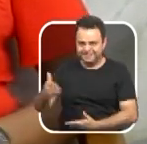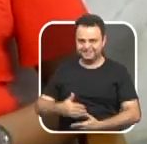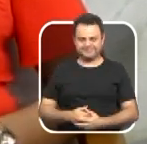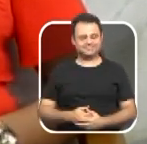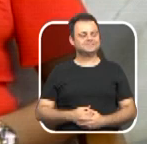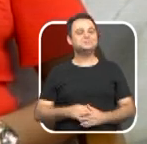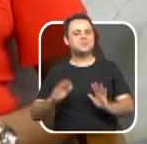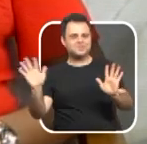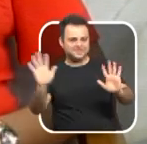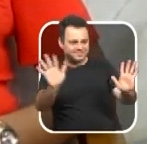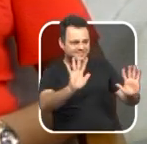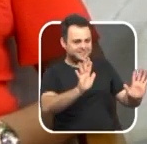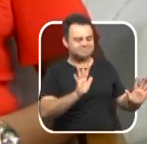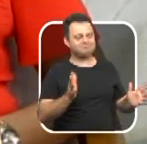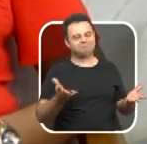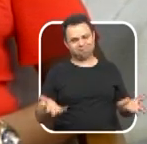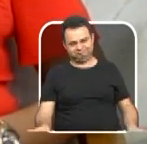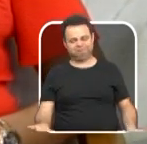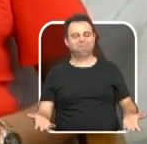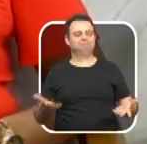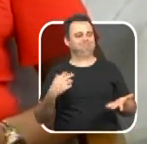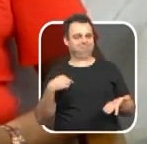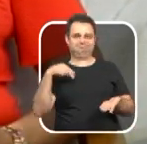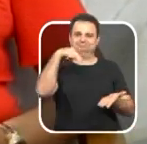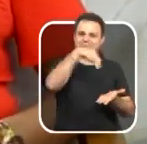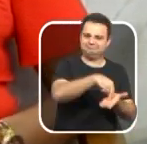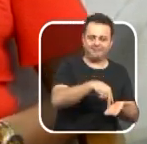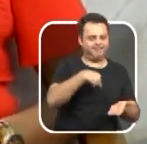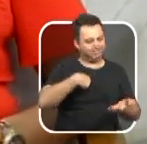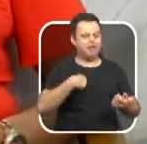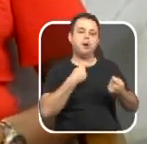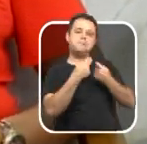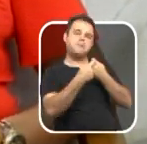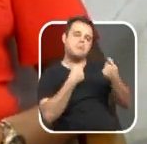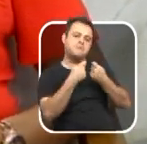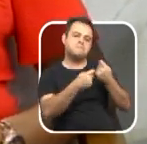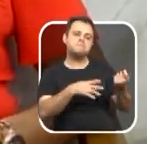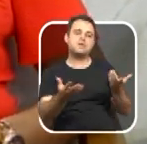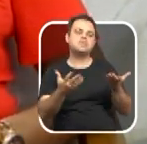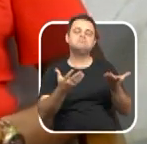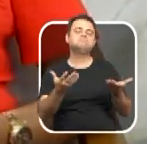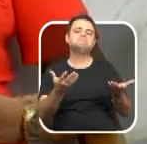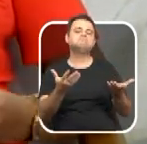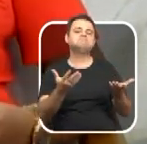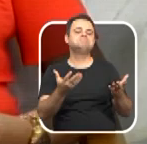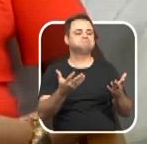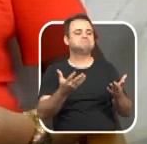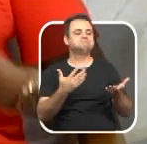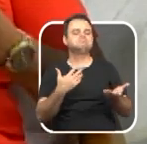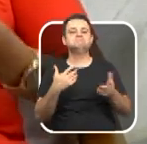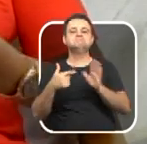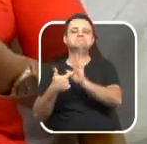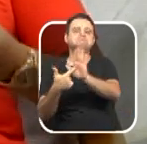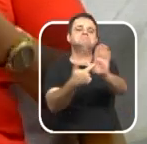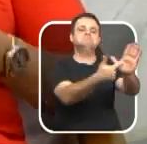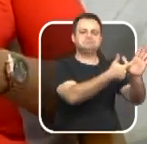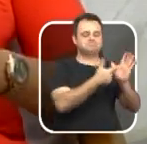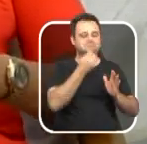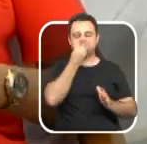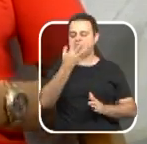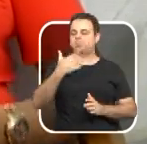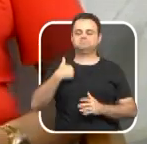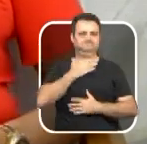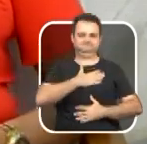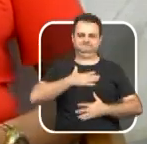na TV Câmara. Então, eu cumprimento a todos que estão acompanhando esse programa, porque é a maneira de vocês